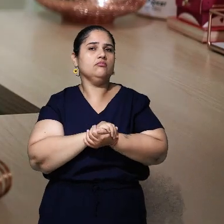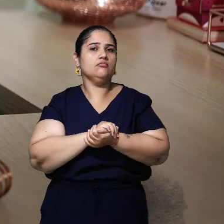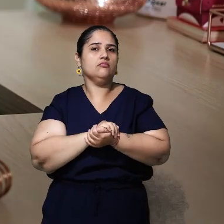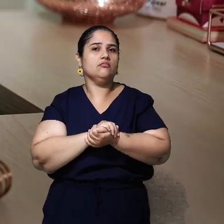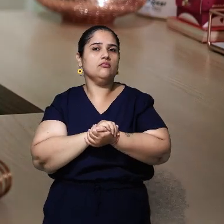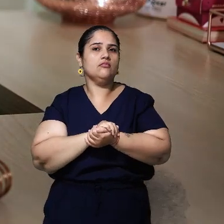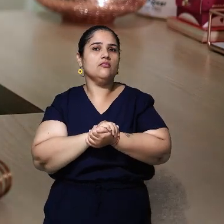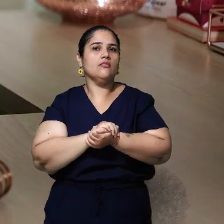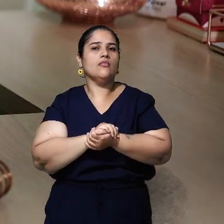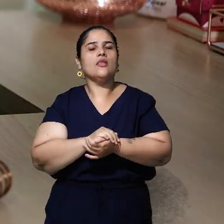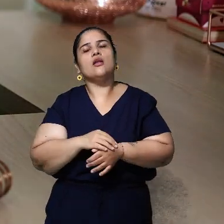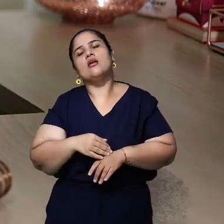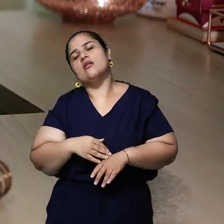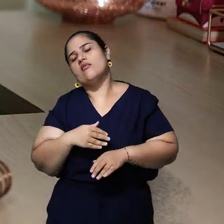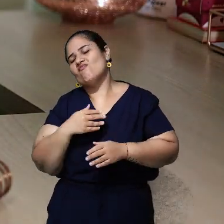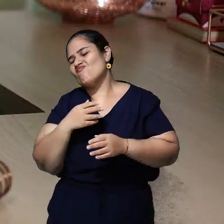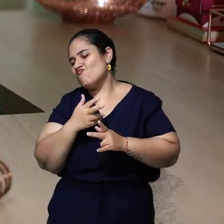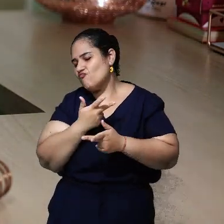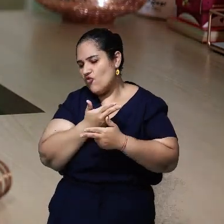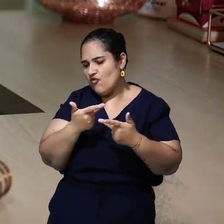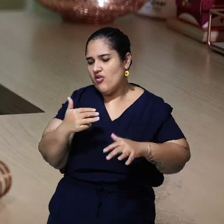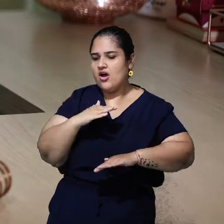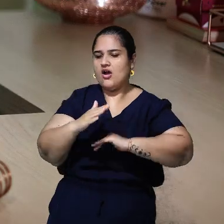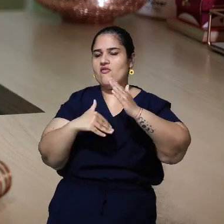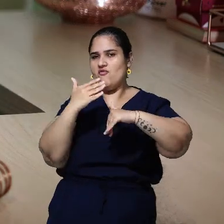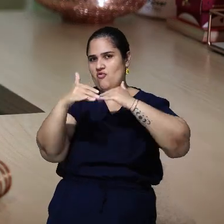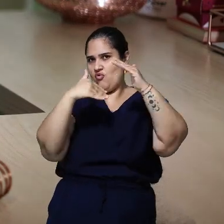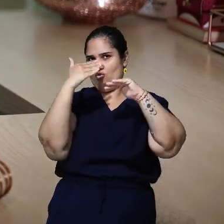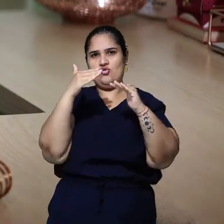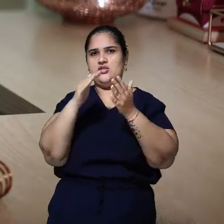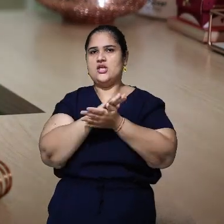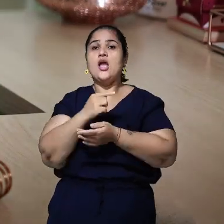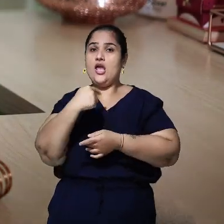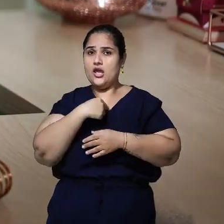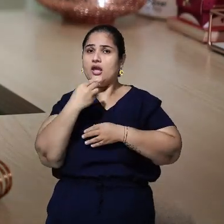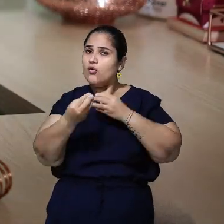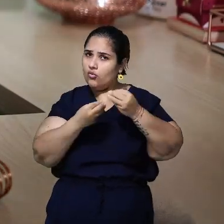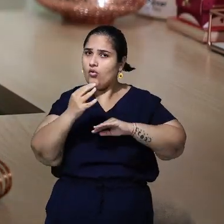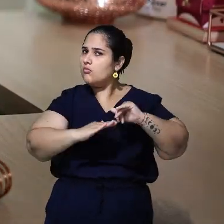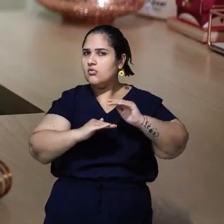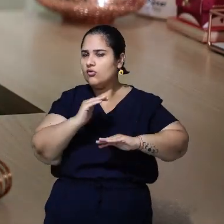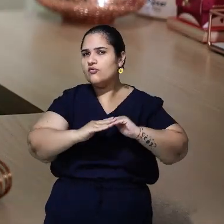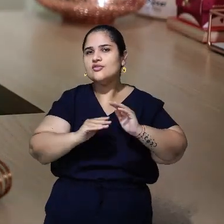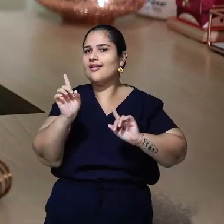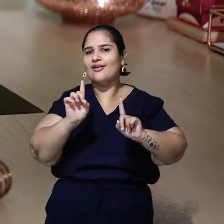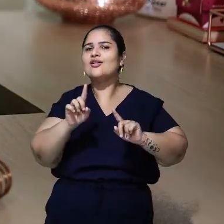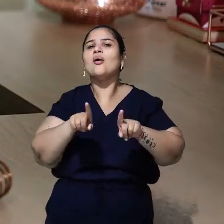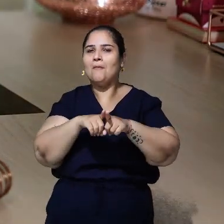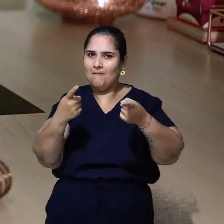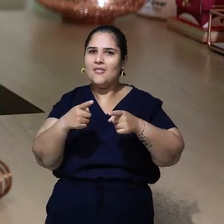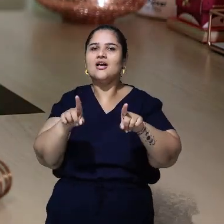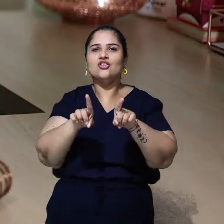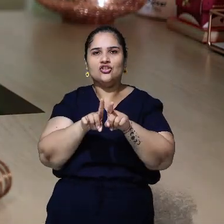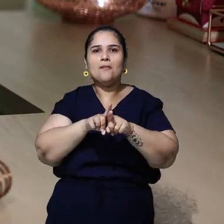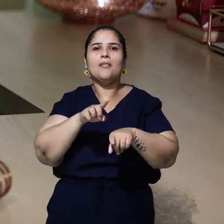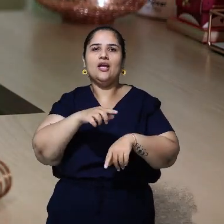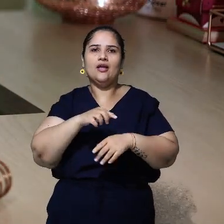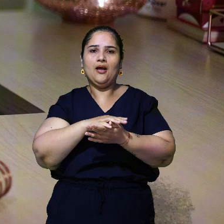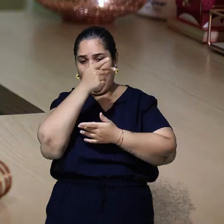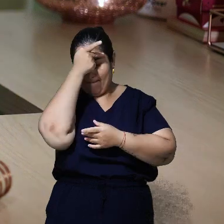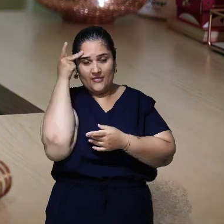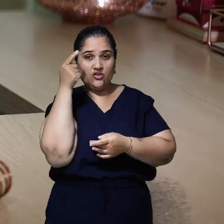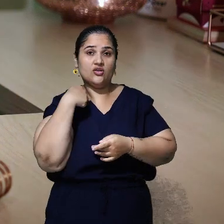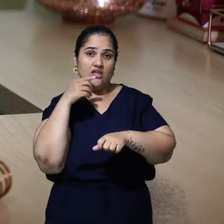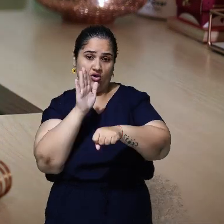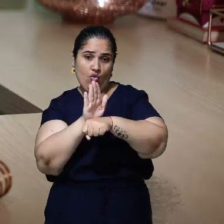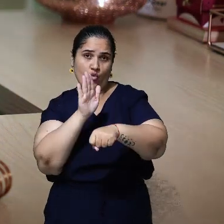Muitas evoluções têm acontecido, não falo só como profissional, mas também pacientes que têm tentado,